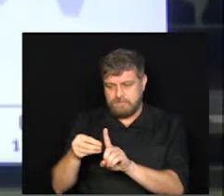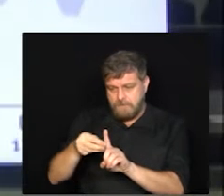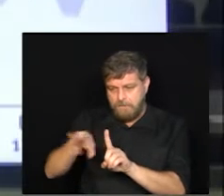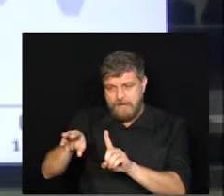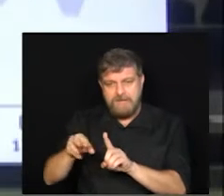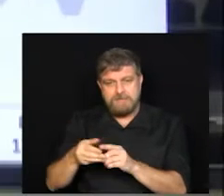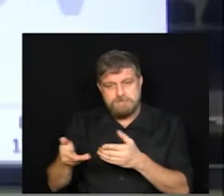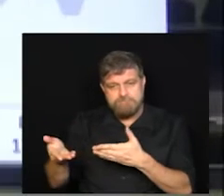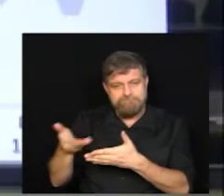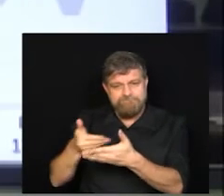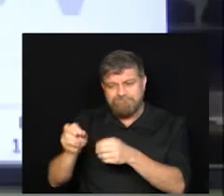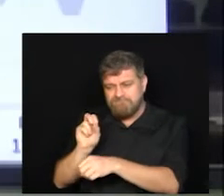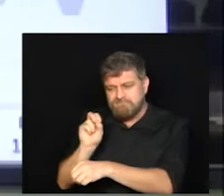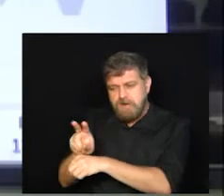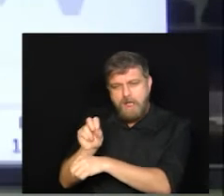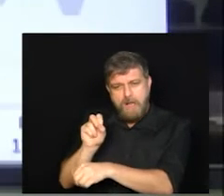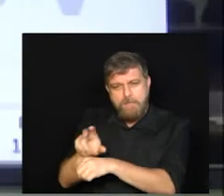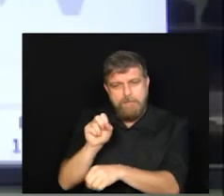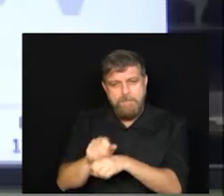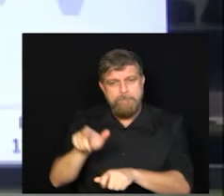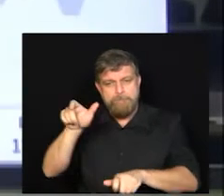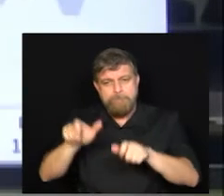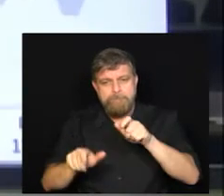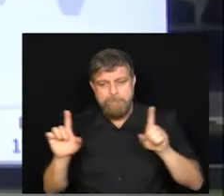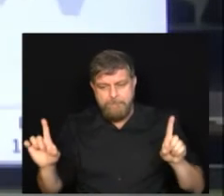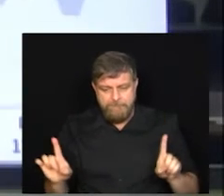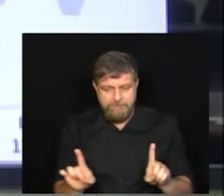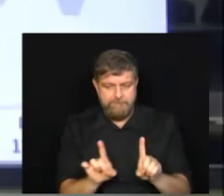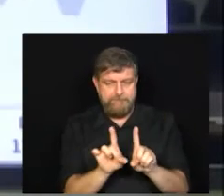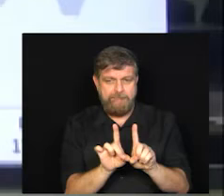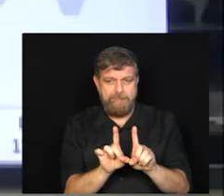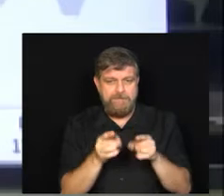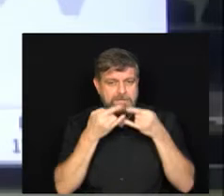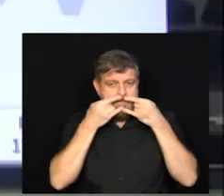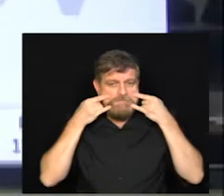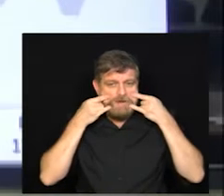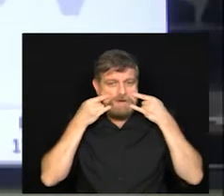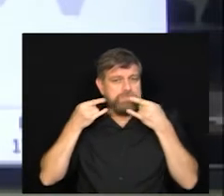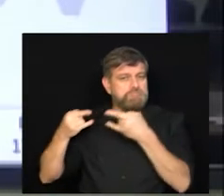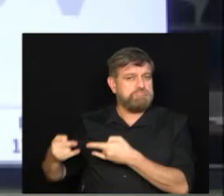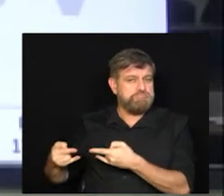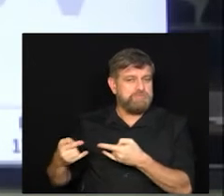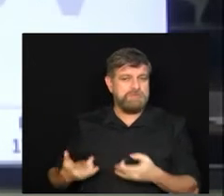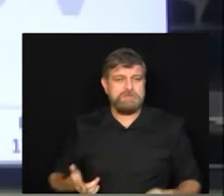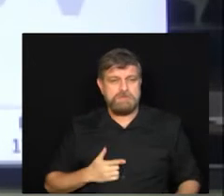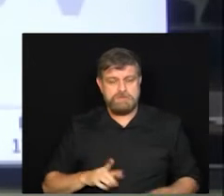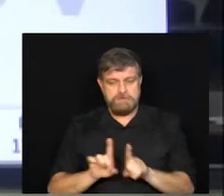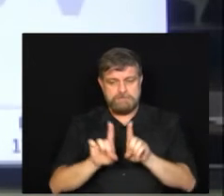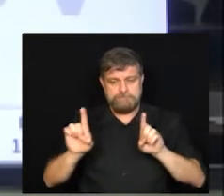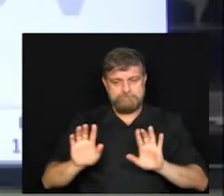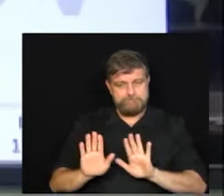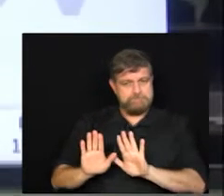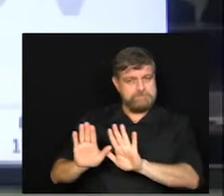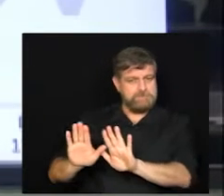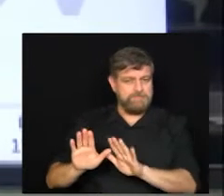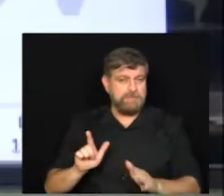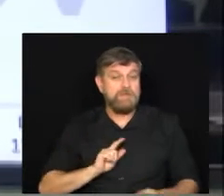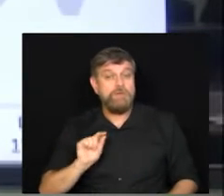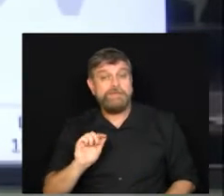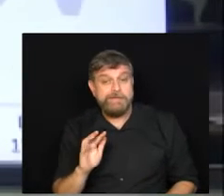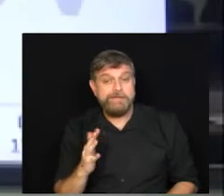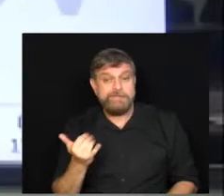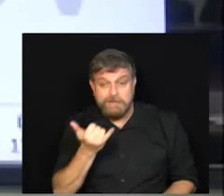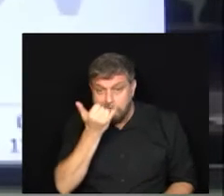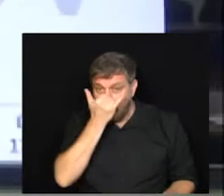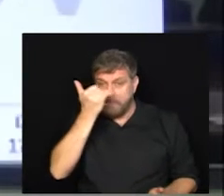de transmissão. As pessoas estão ficando mais próximas, sem uso de máscara, sem as medidas de controle esperados e,